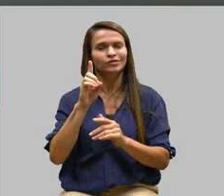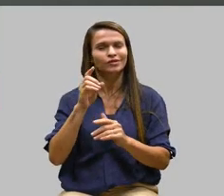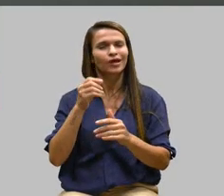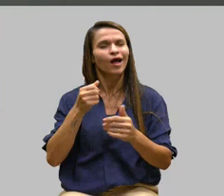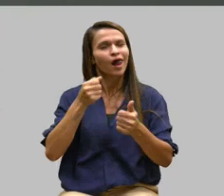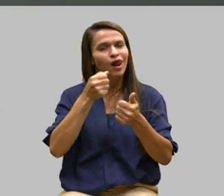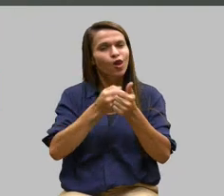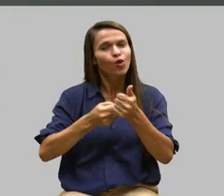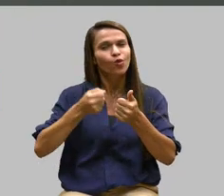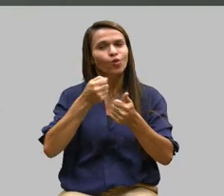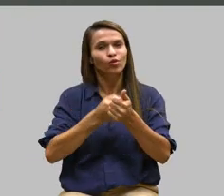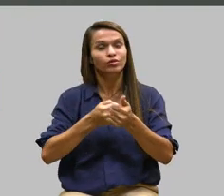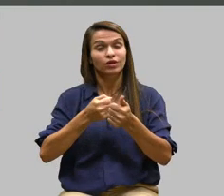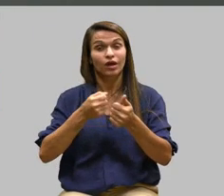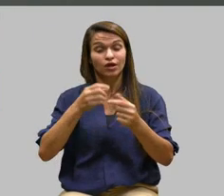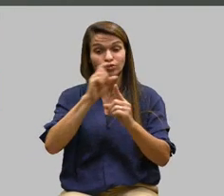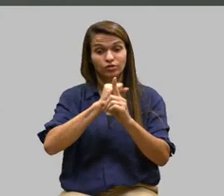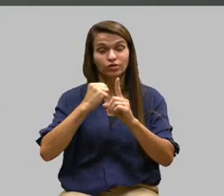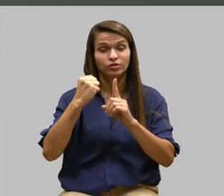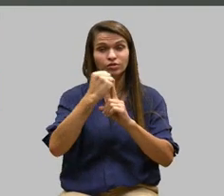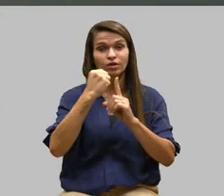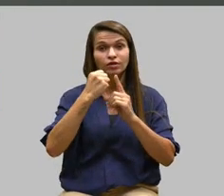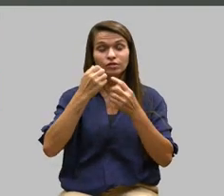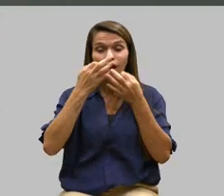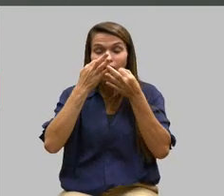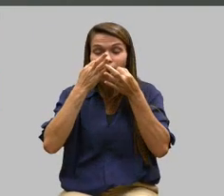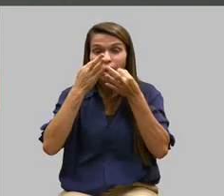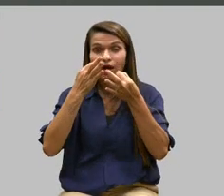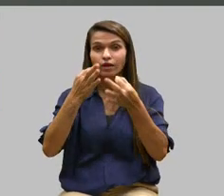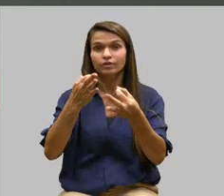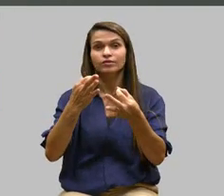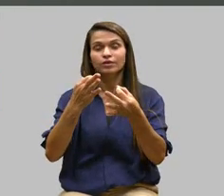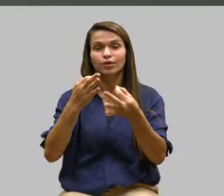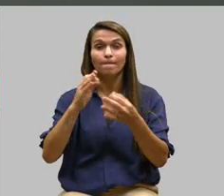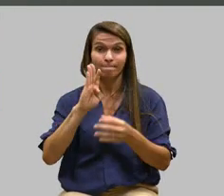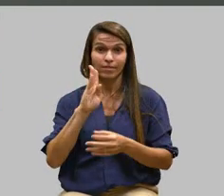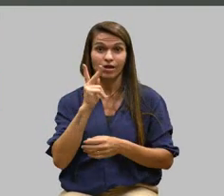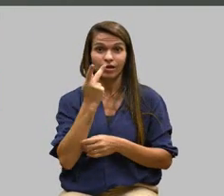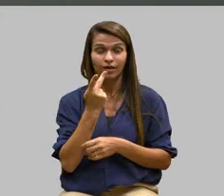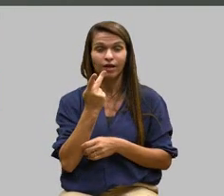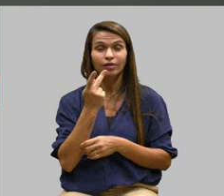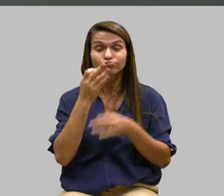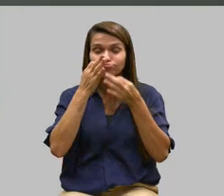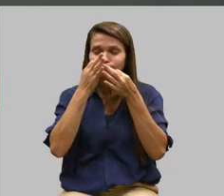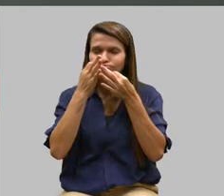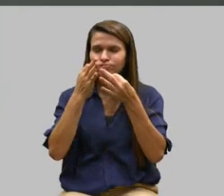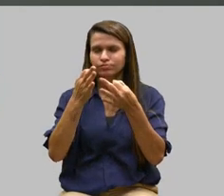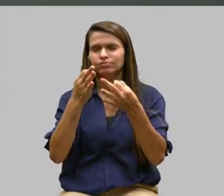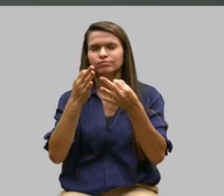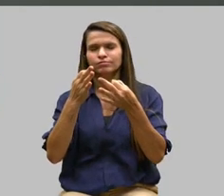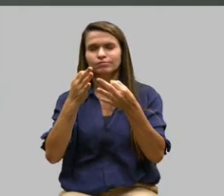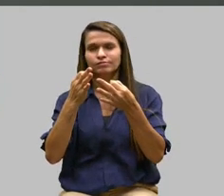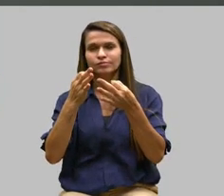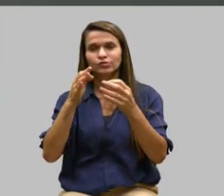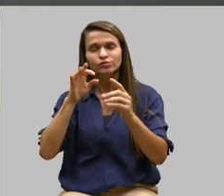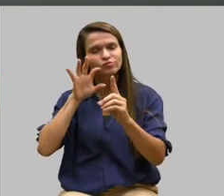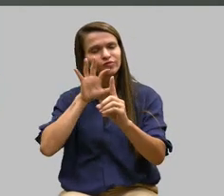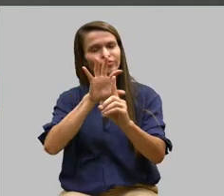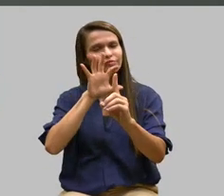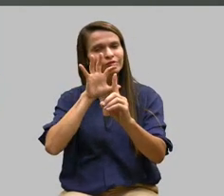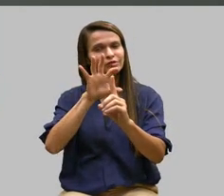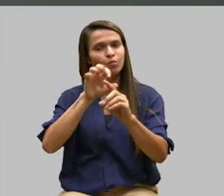atenção da sociedade Belo Horizontina chamando a atenção de Belo Horizonte a gente irradia e propaga